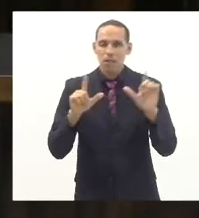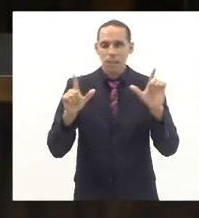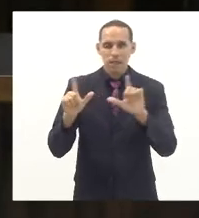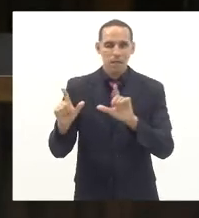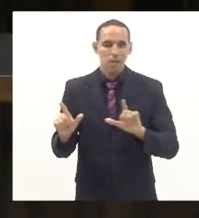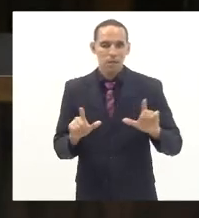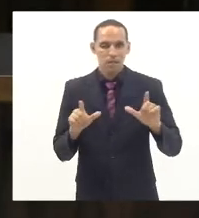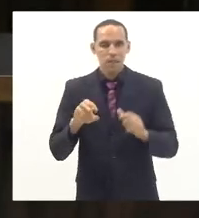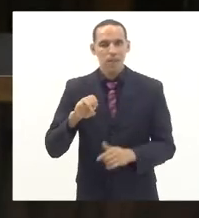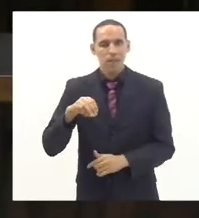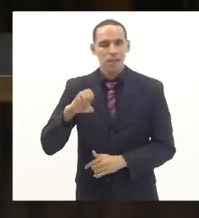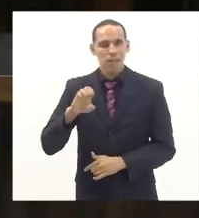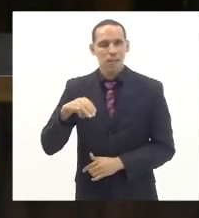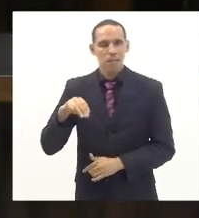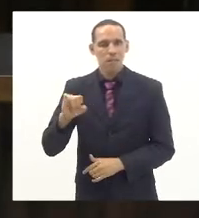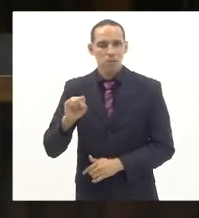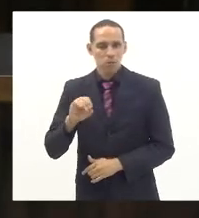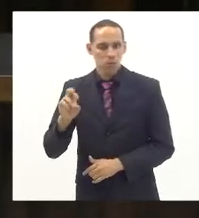de televisão brasileira